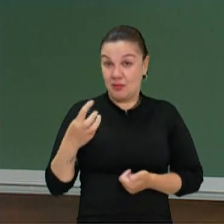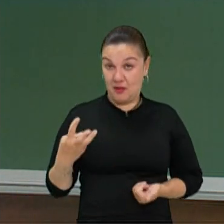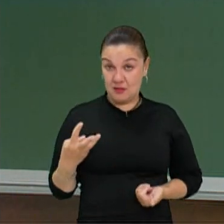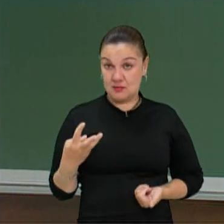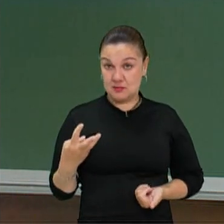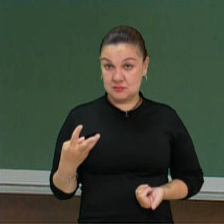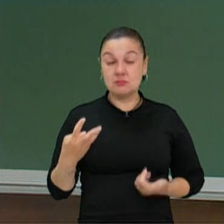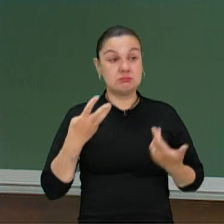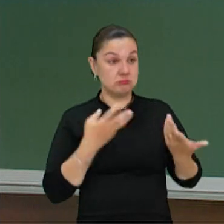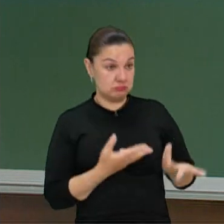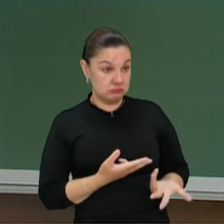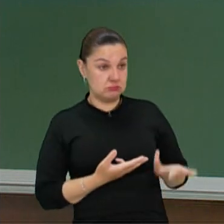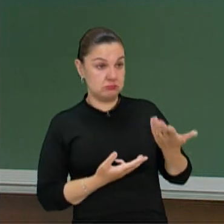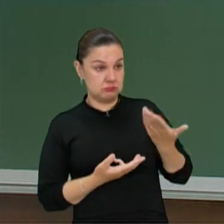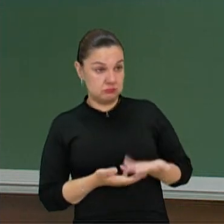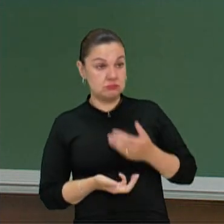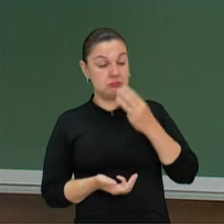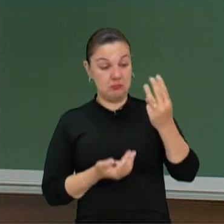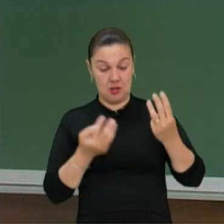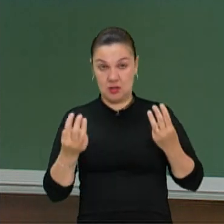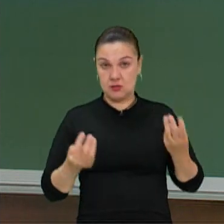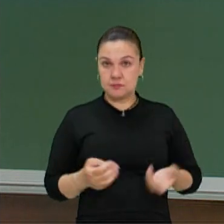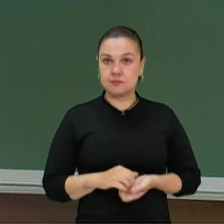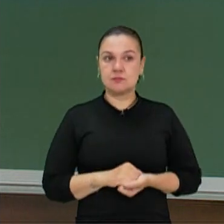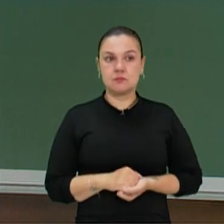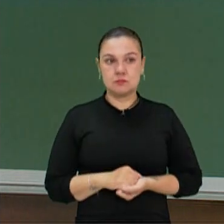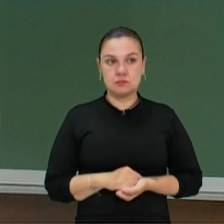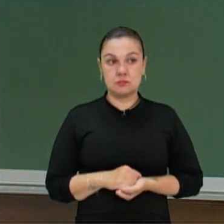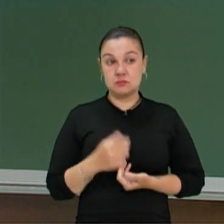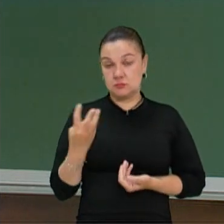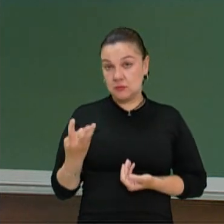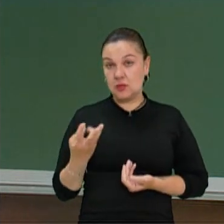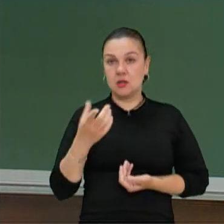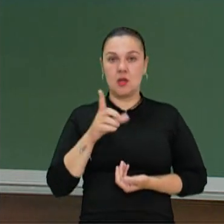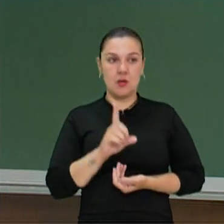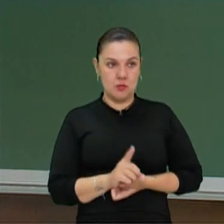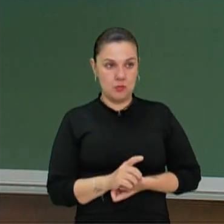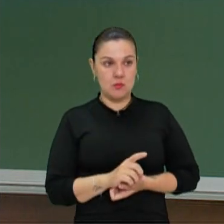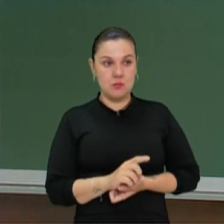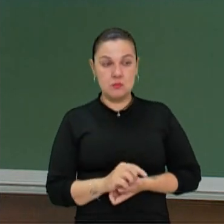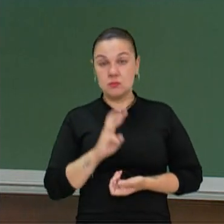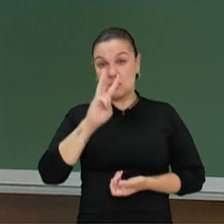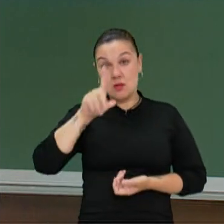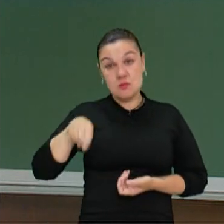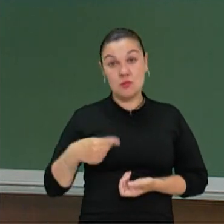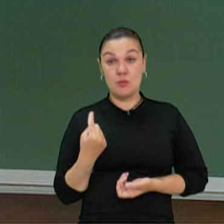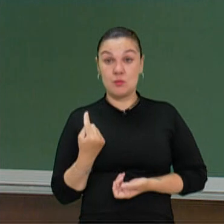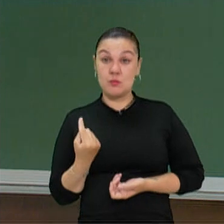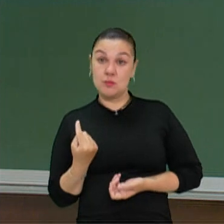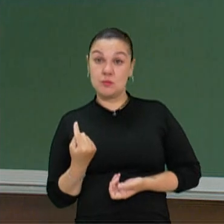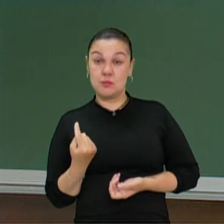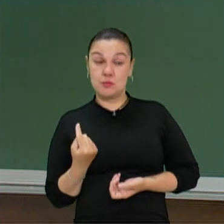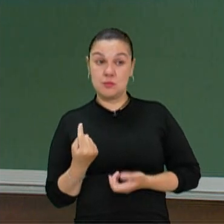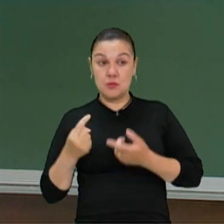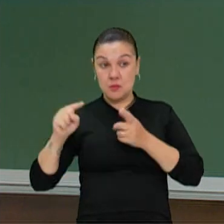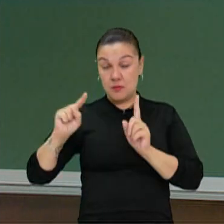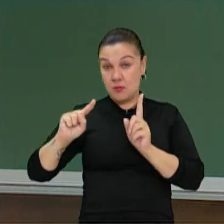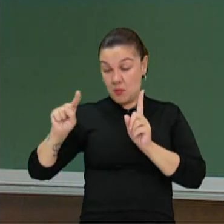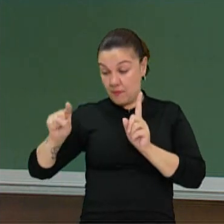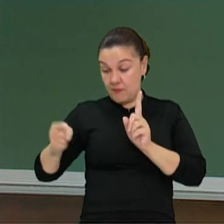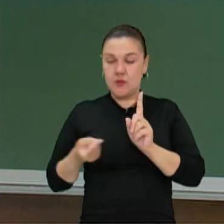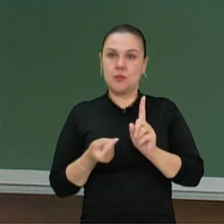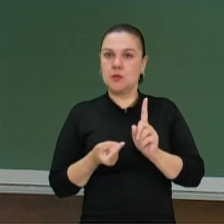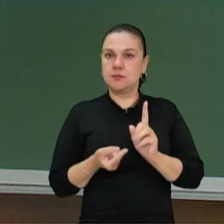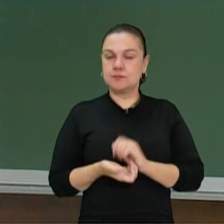30 dividido por 10 dá 3 para cada um. O que é o 31? 3,1. Há um deslocamento de uma